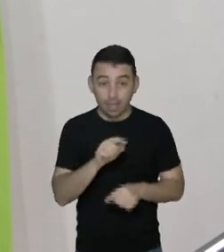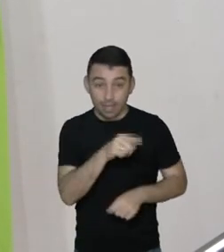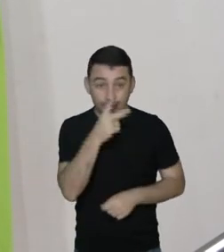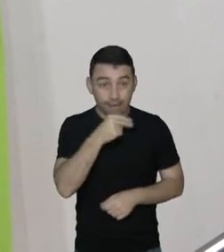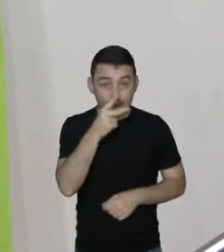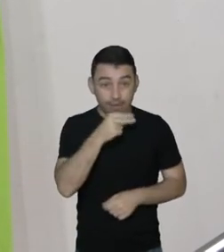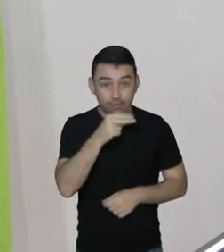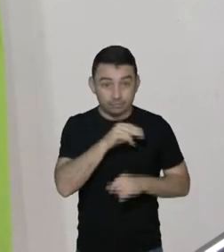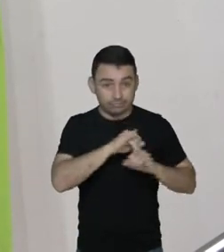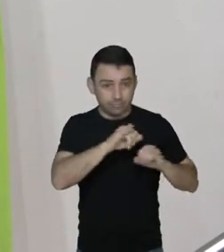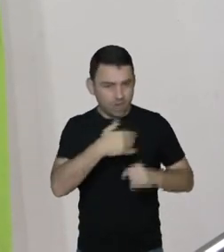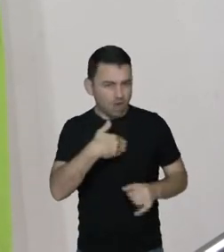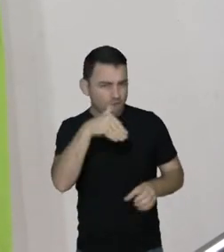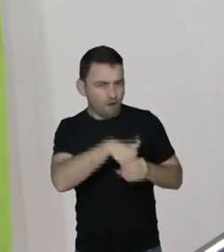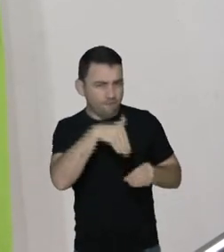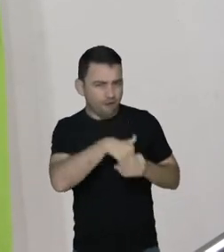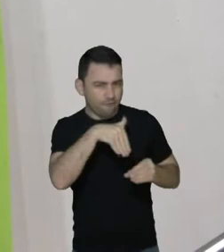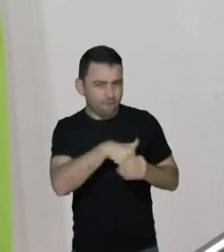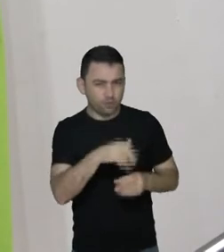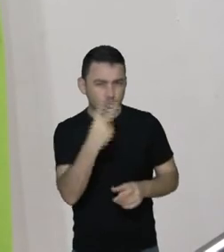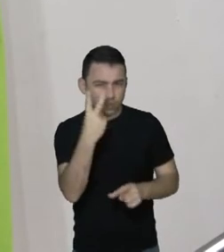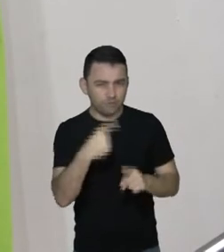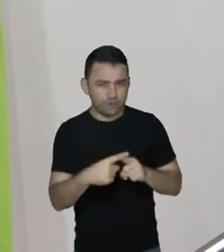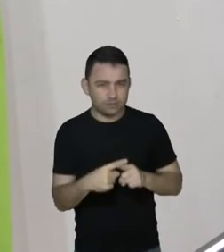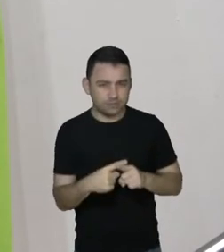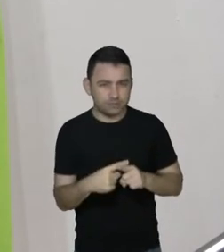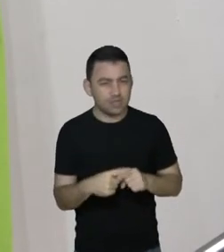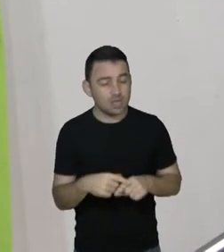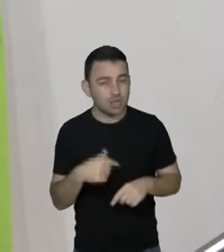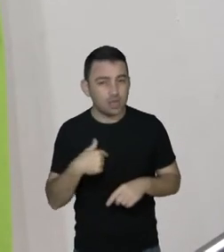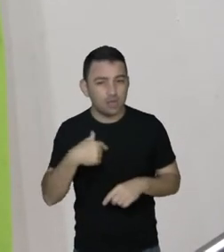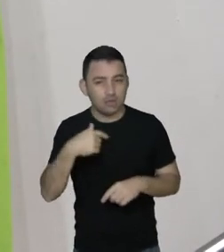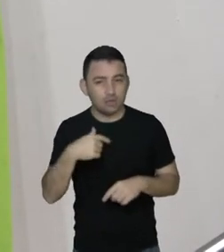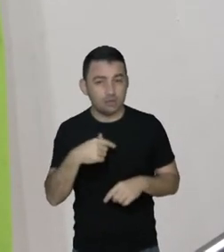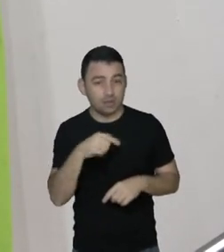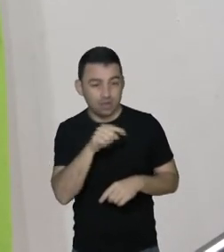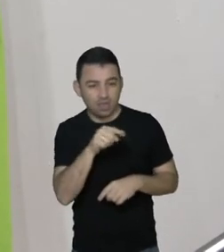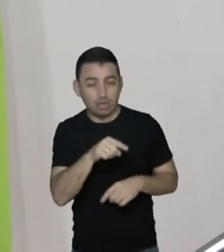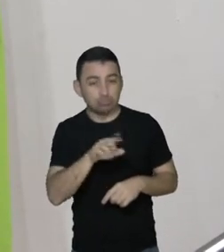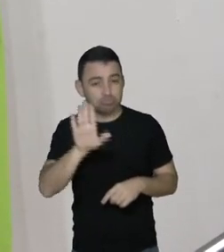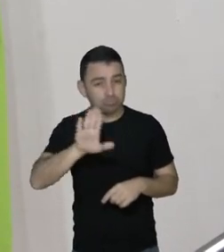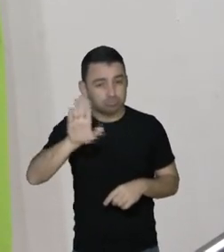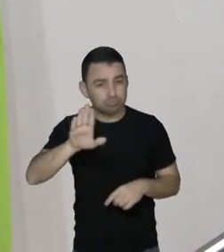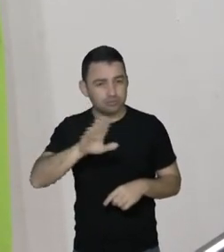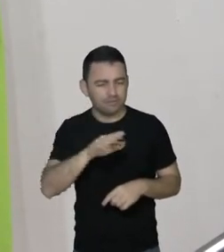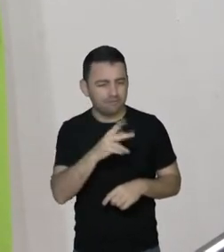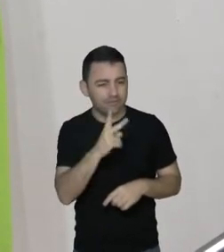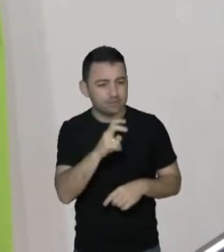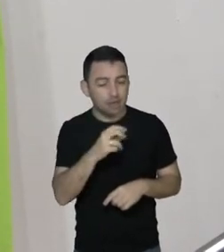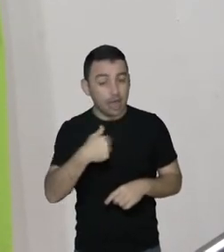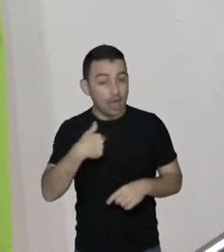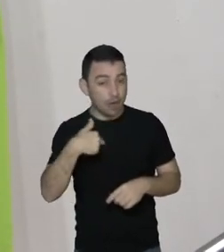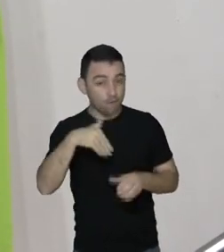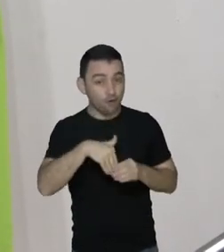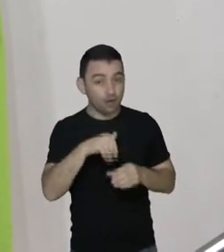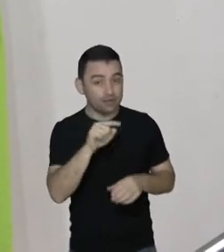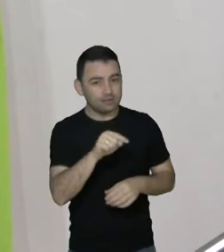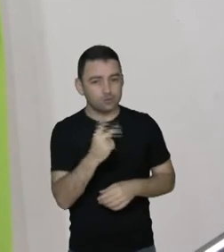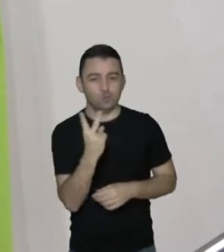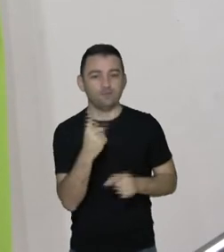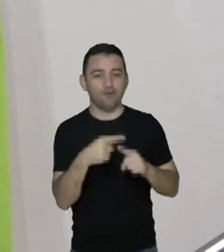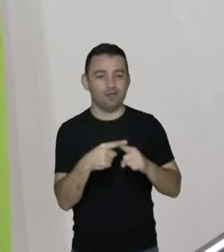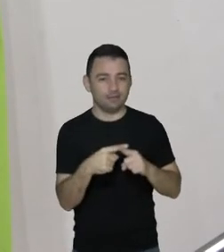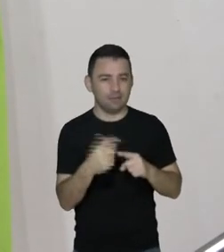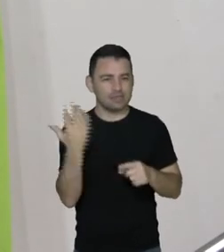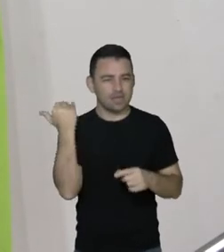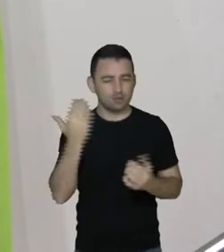o meu deputado. Votei nele duas vezes, nem sei quantas vezes ele foi candidato, mas 25. Mas todas as votações que eu fiz na minha vida, quando adolescente,